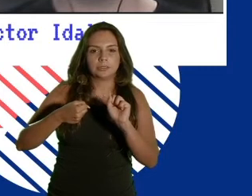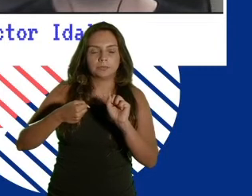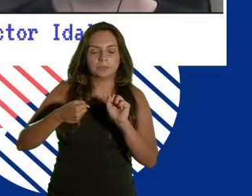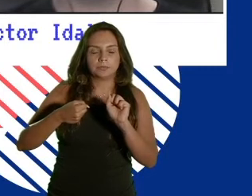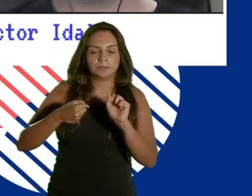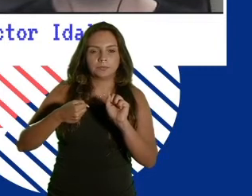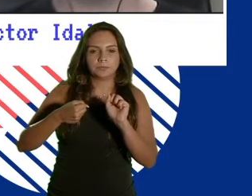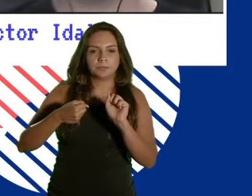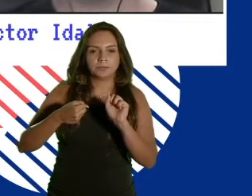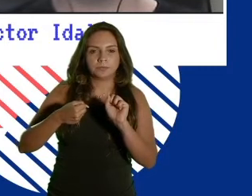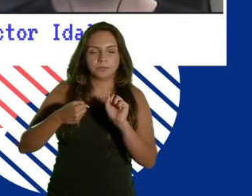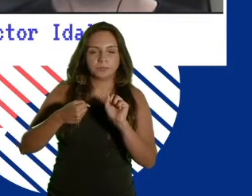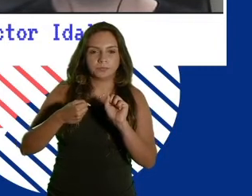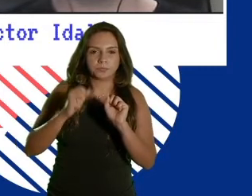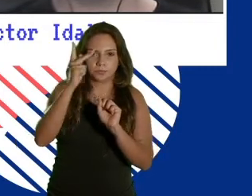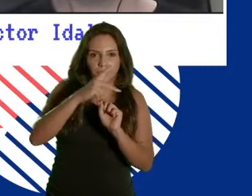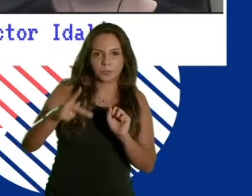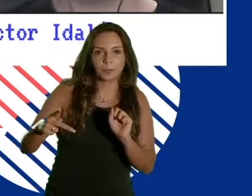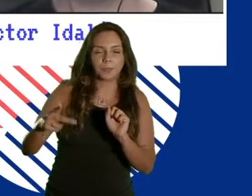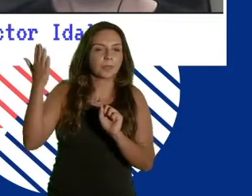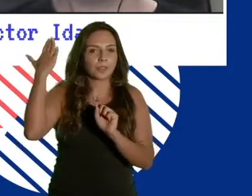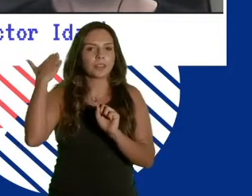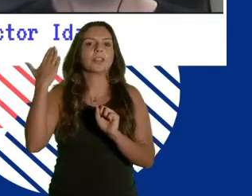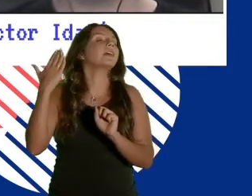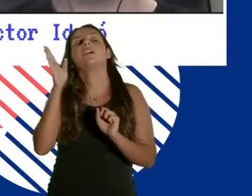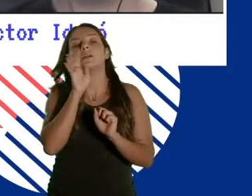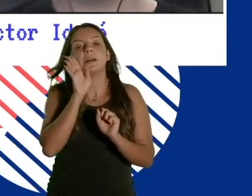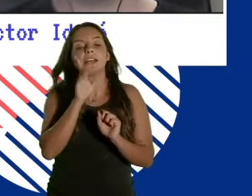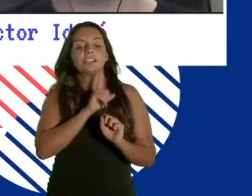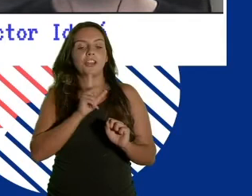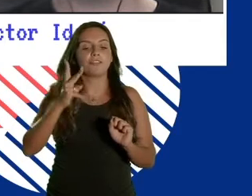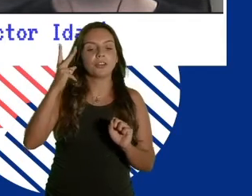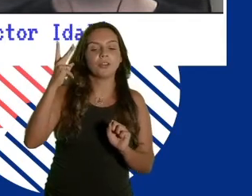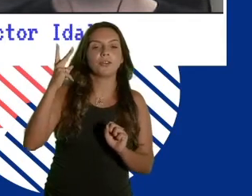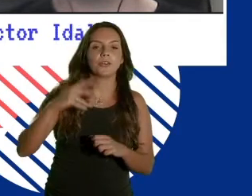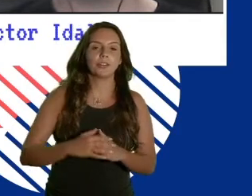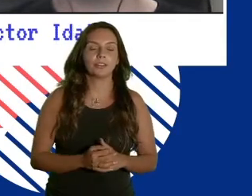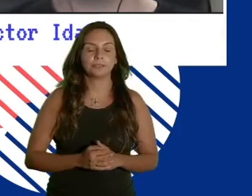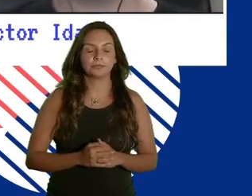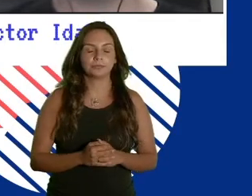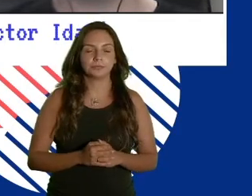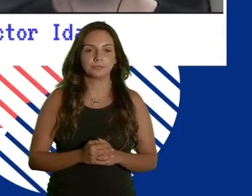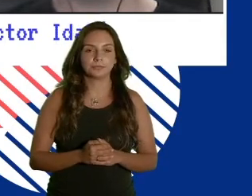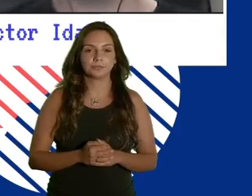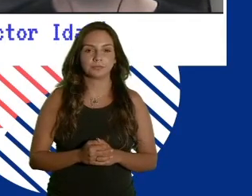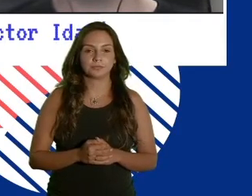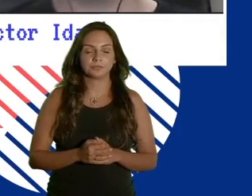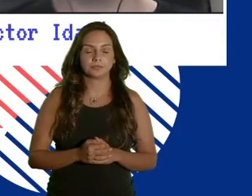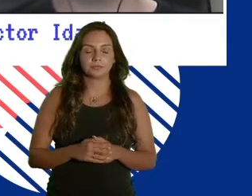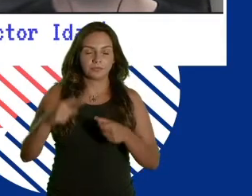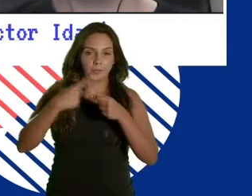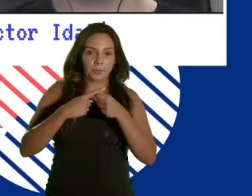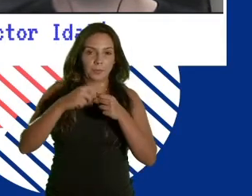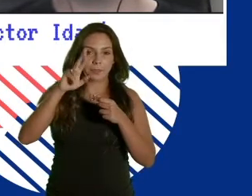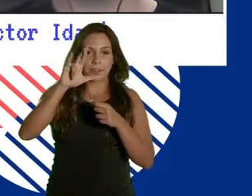naquela época, que professora era bacana, que tinha valor, sabe? Então, eu cheguei numa cidade que chama